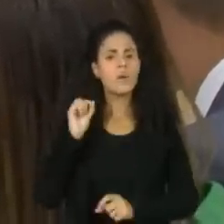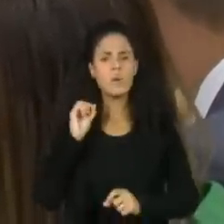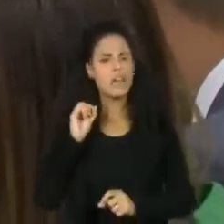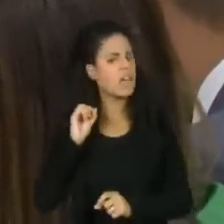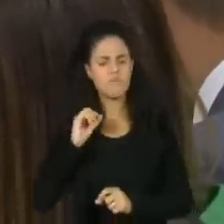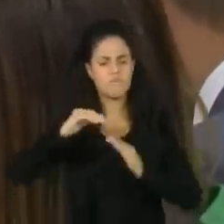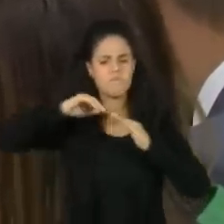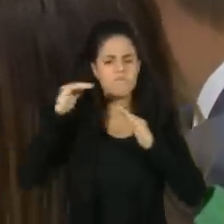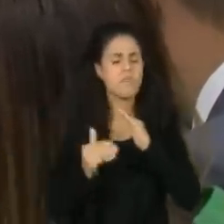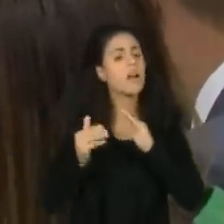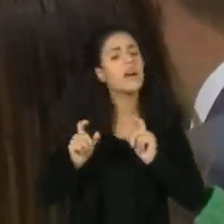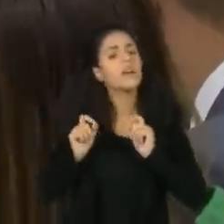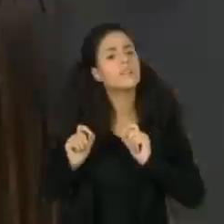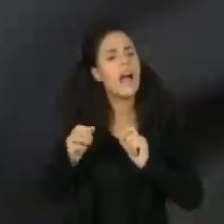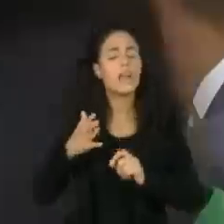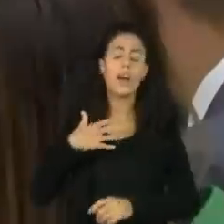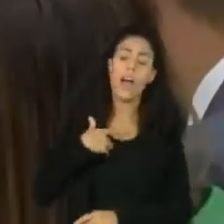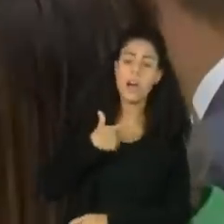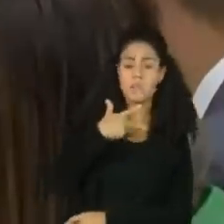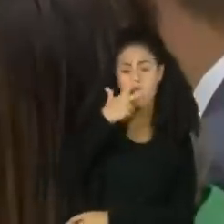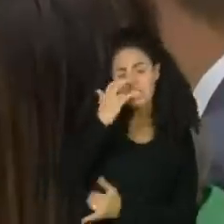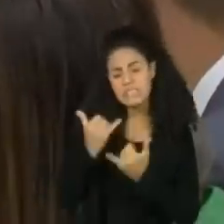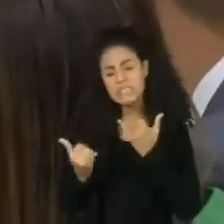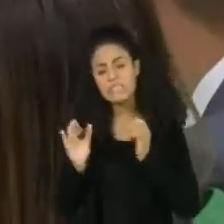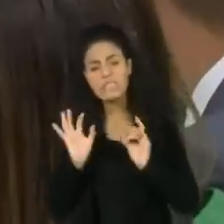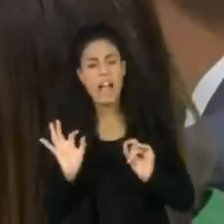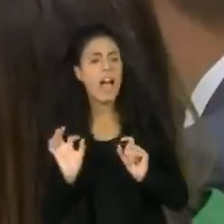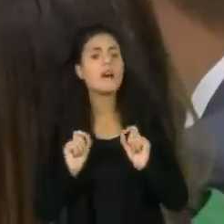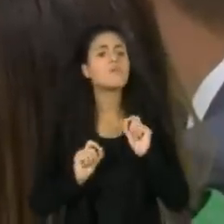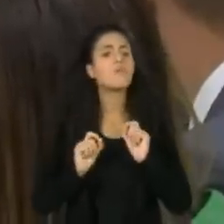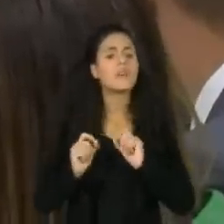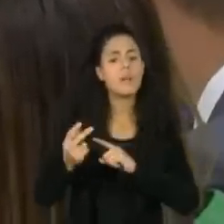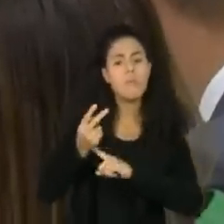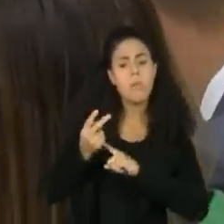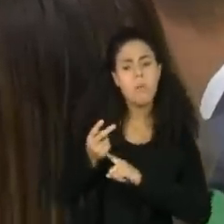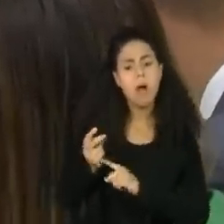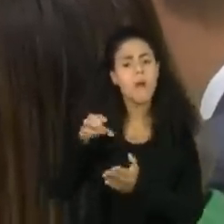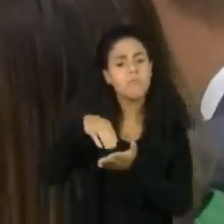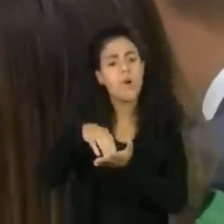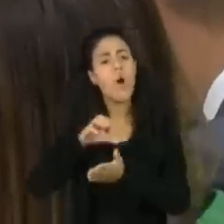condiz com a verdade só porque aparece que ele tá a serviço de alguma ong que é muito comum